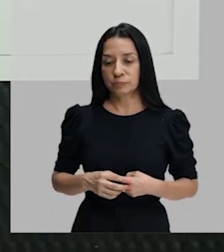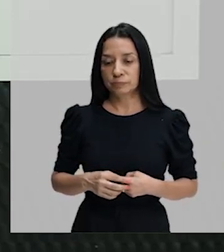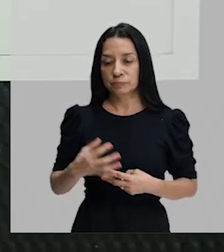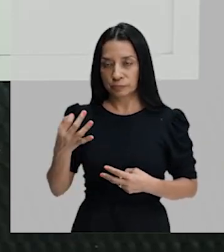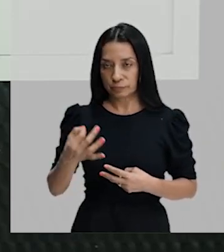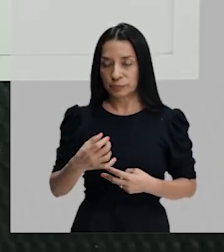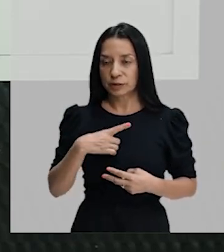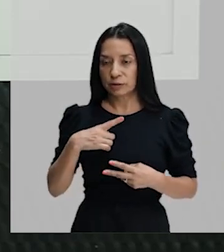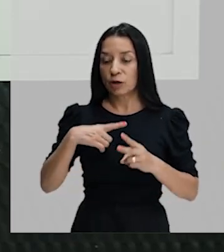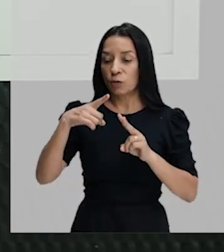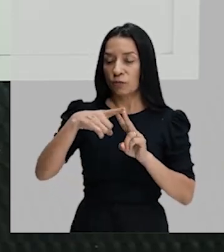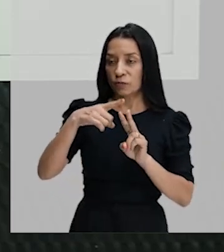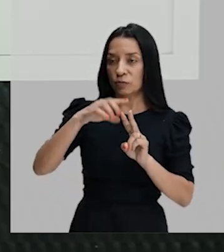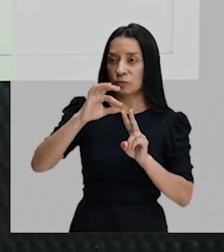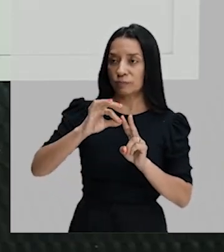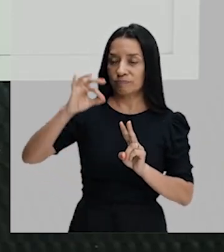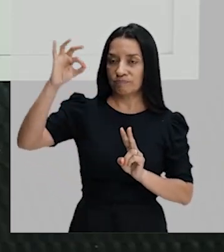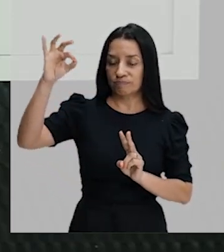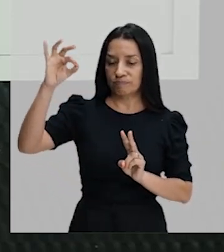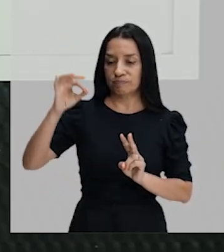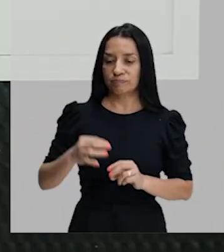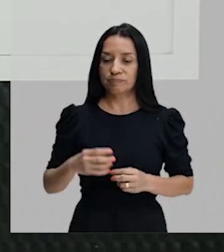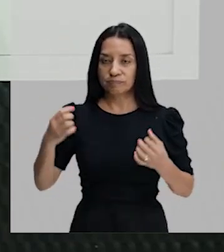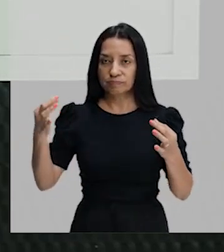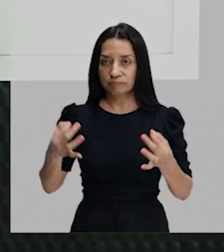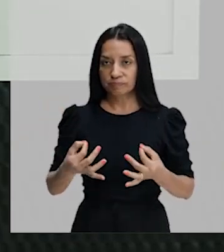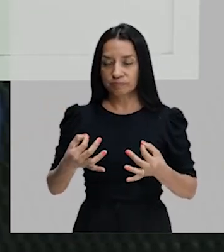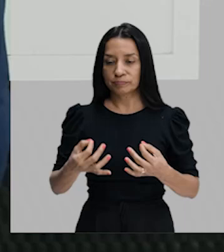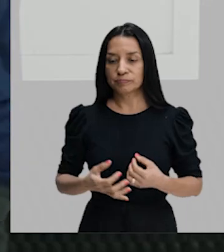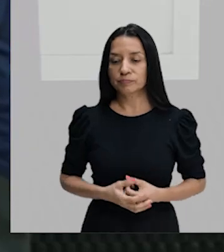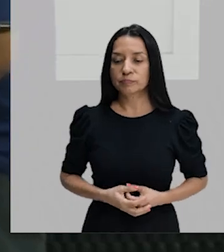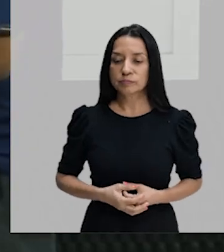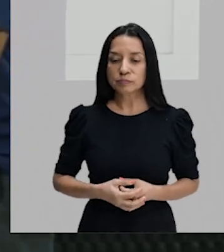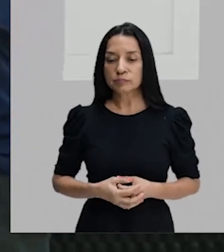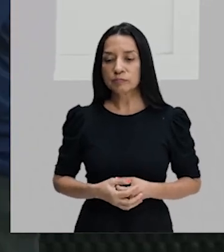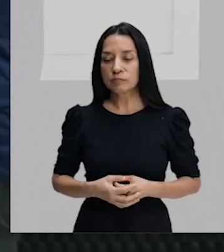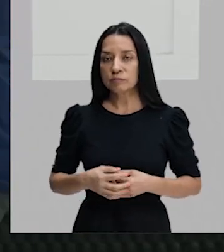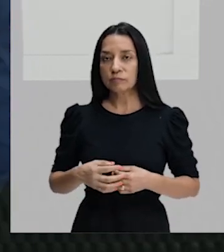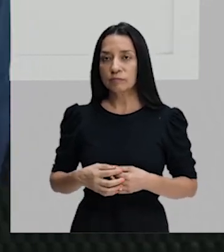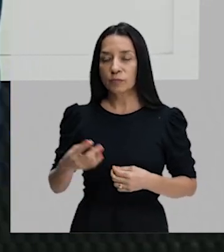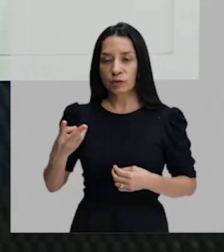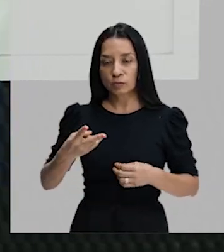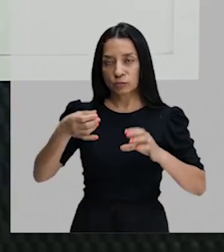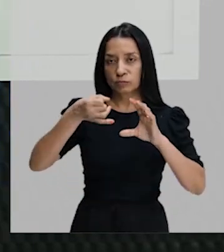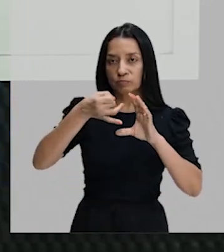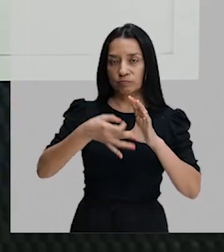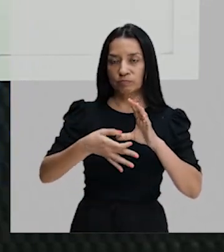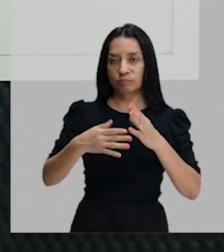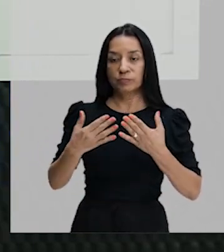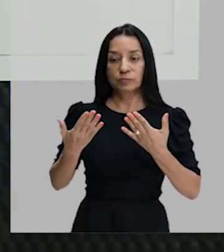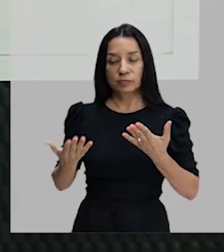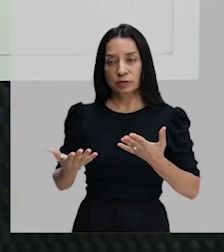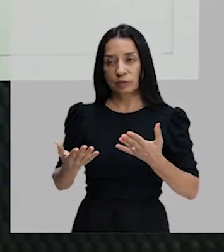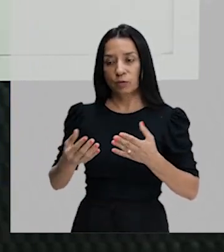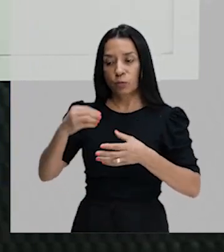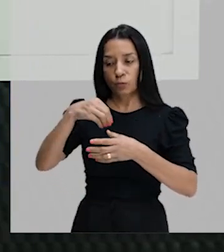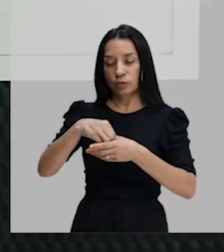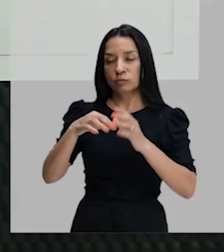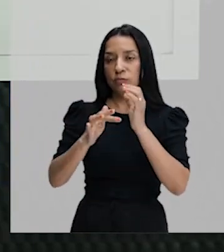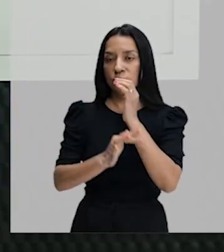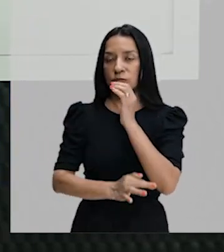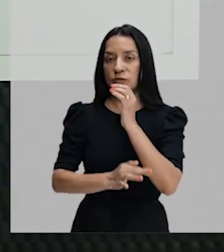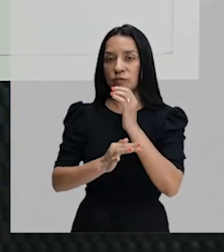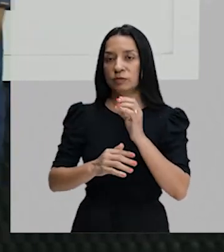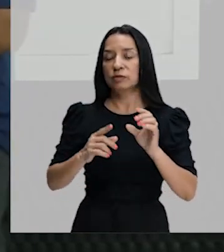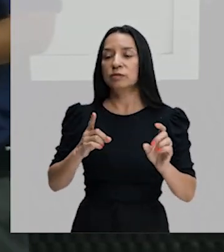certo? Ok? Bom, então essas são as características. Então, gente, dentro da física, nós